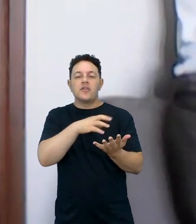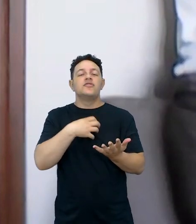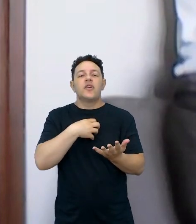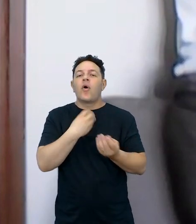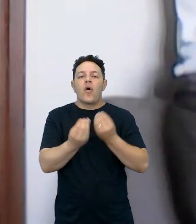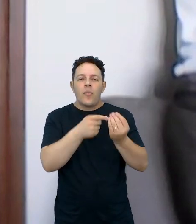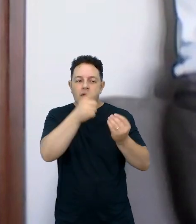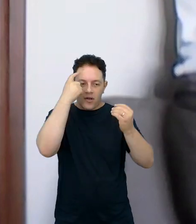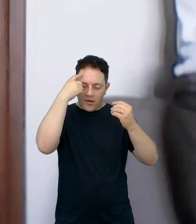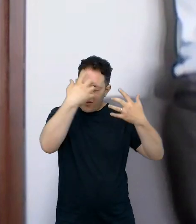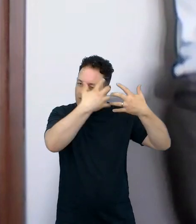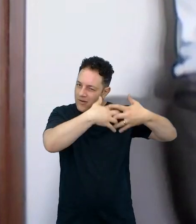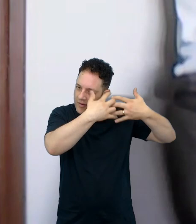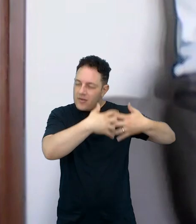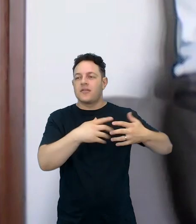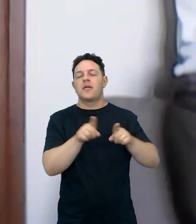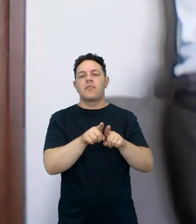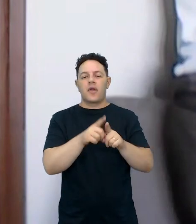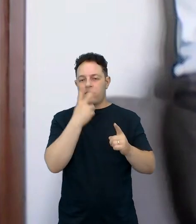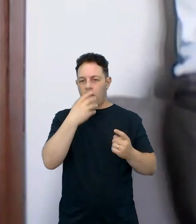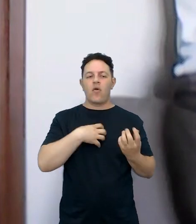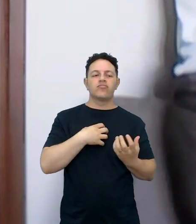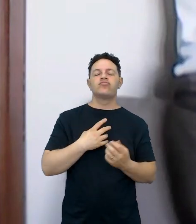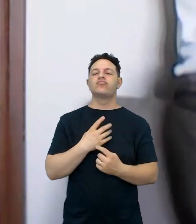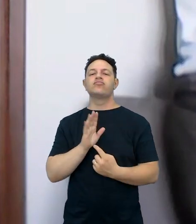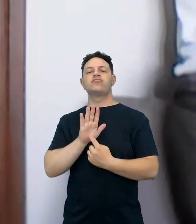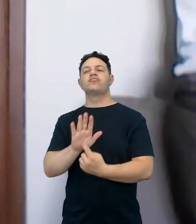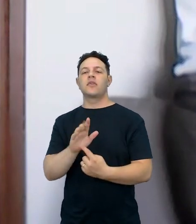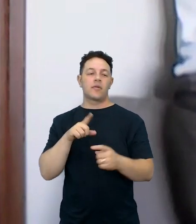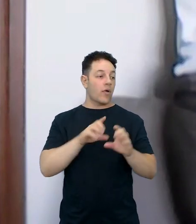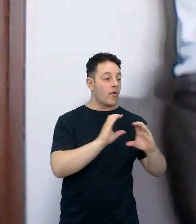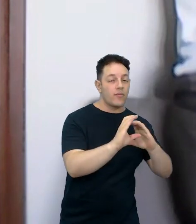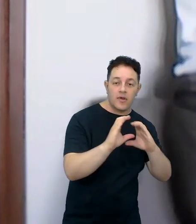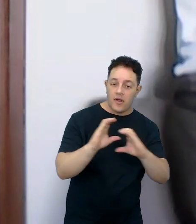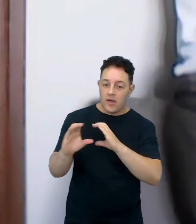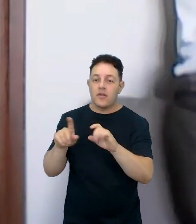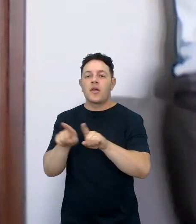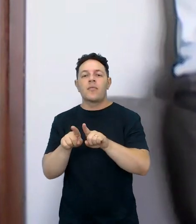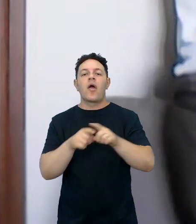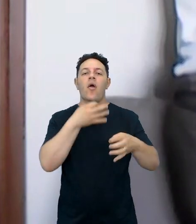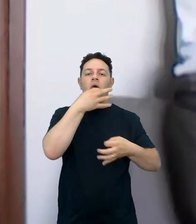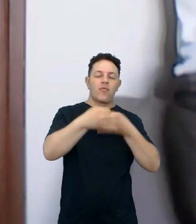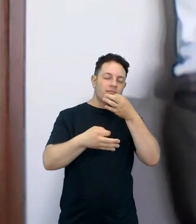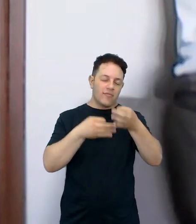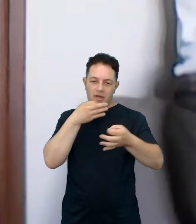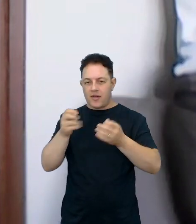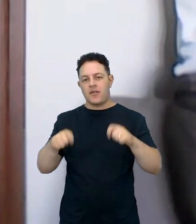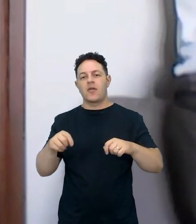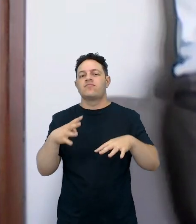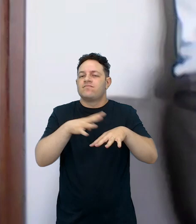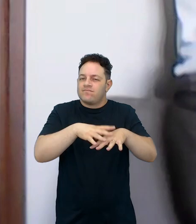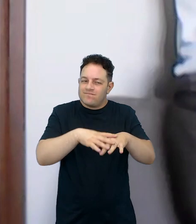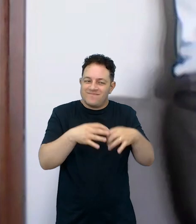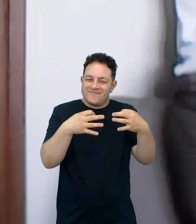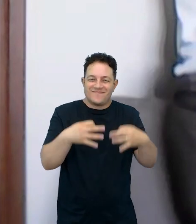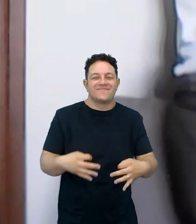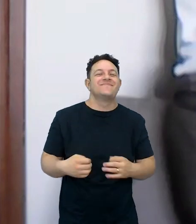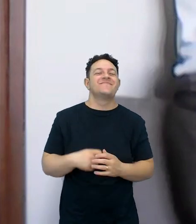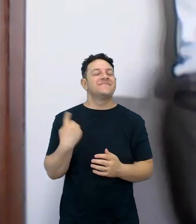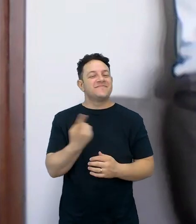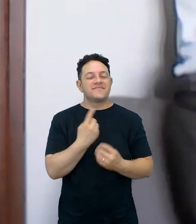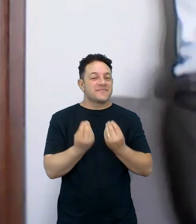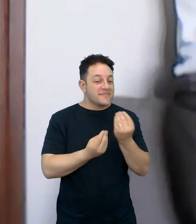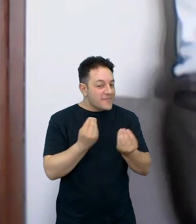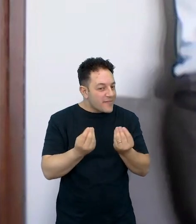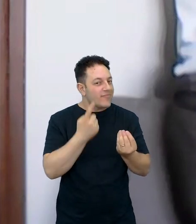raciocinar, representar, comunicar e argumentar matematicamente, de modo a favorecer